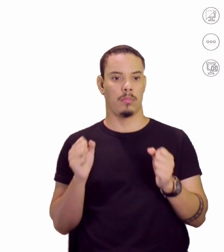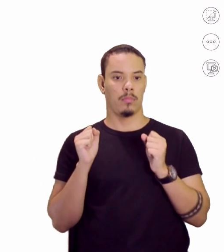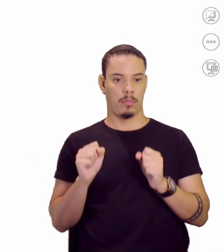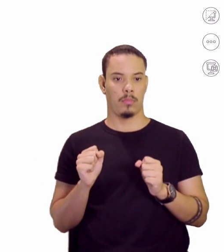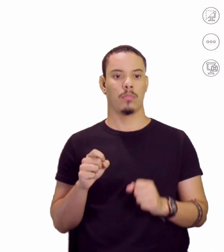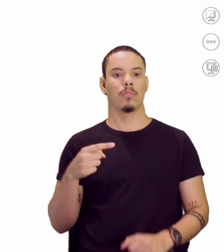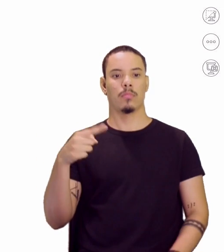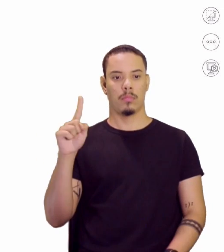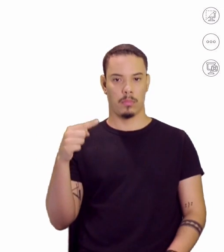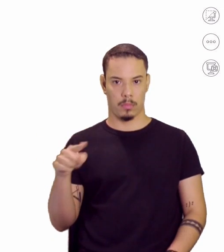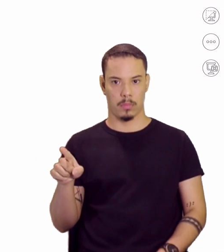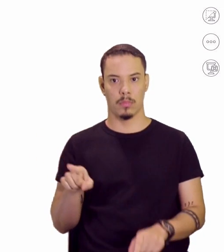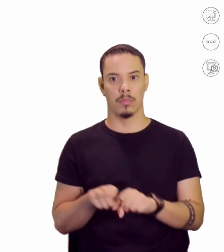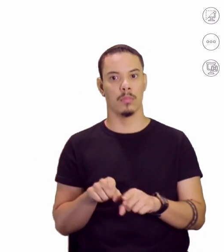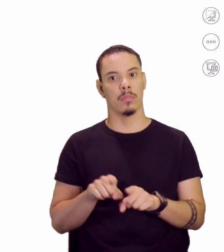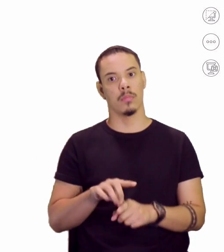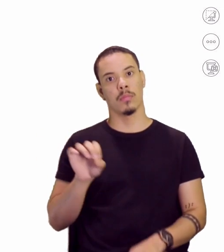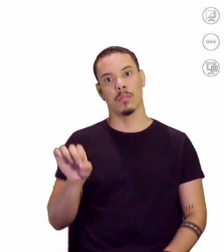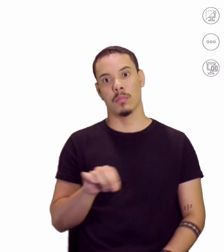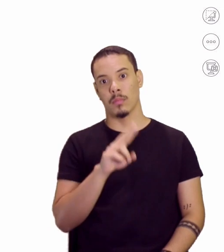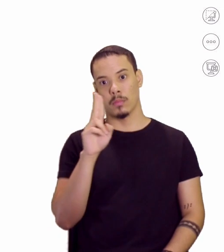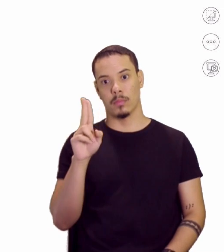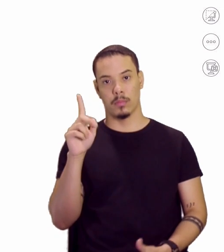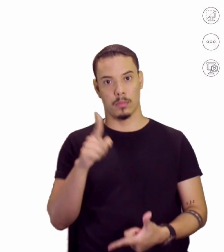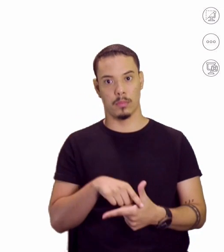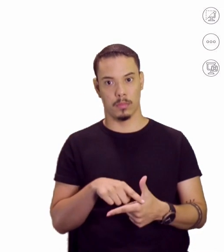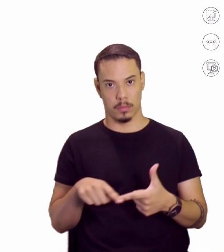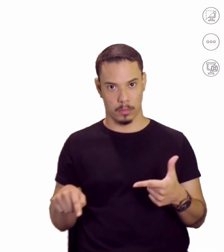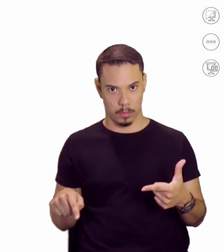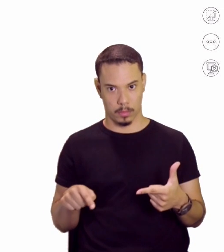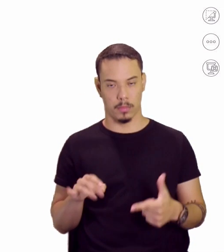quiser, isso. Ou divide. A taxa